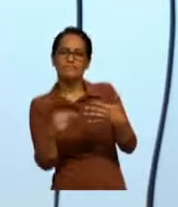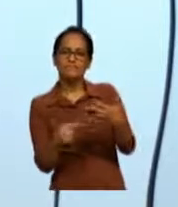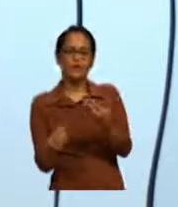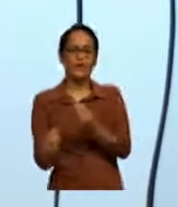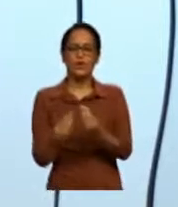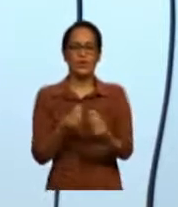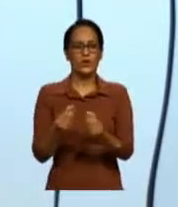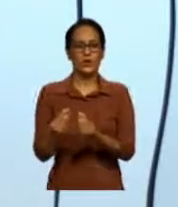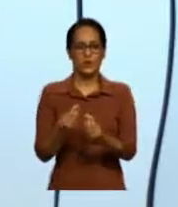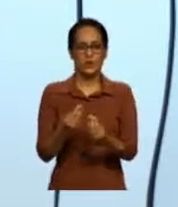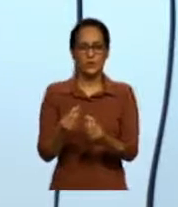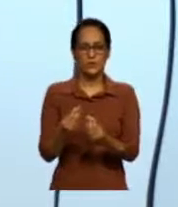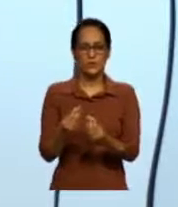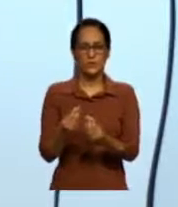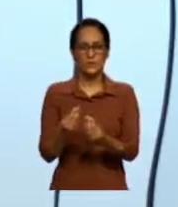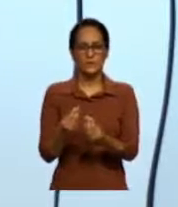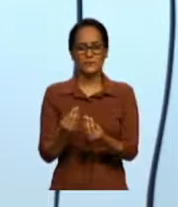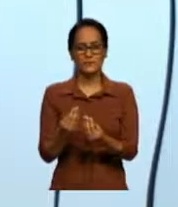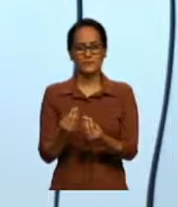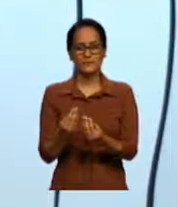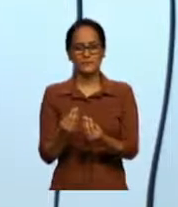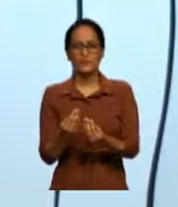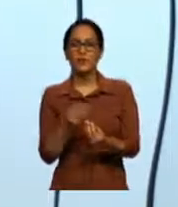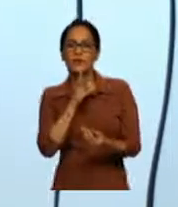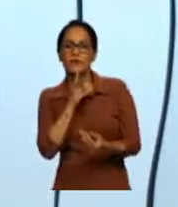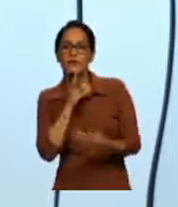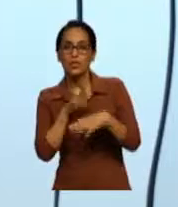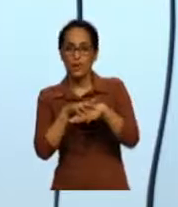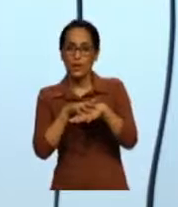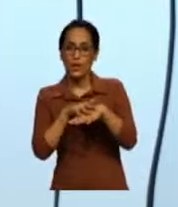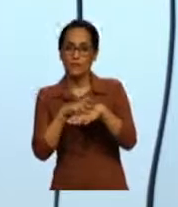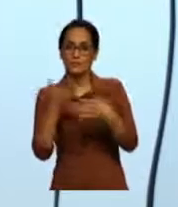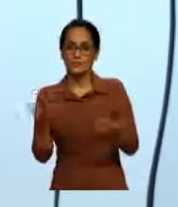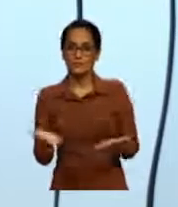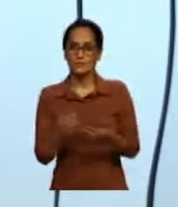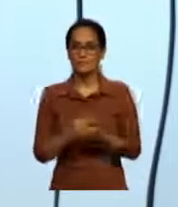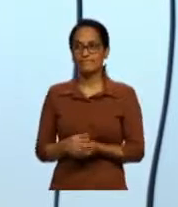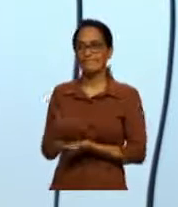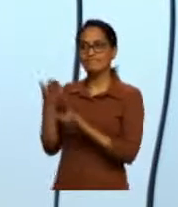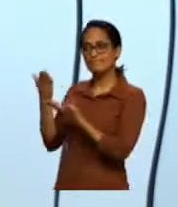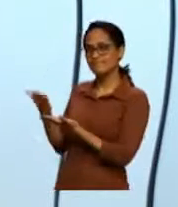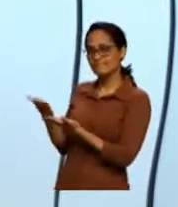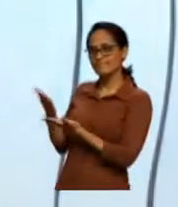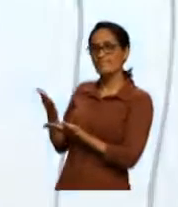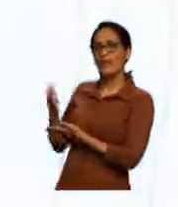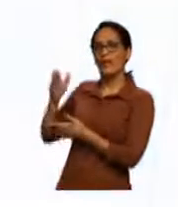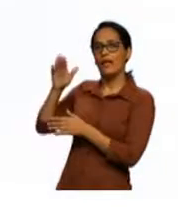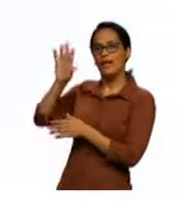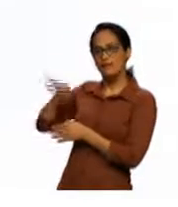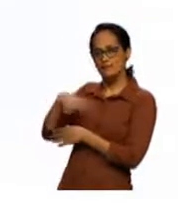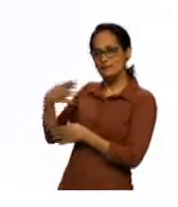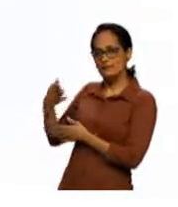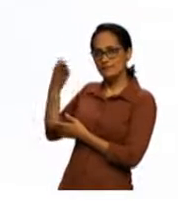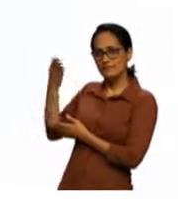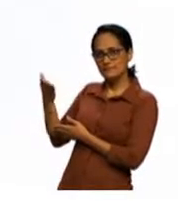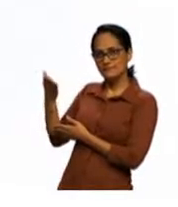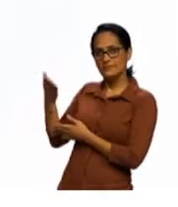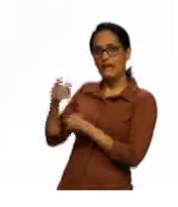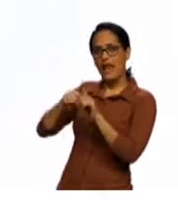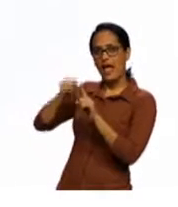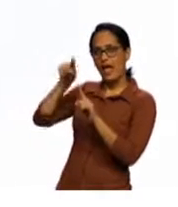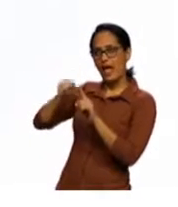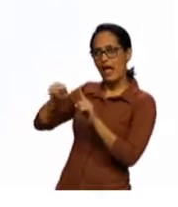a gente tem, então, denominações de doenças. Vamos pegar esse gráfico aqui. Esse